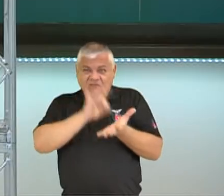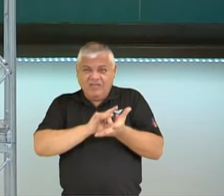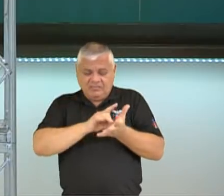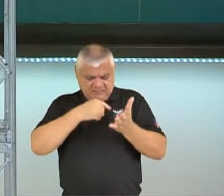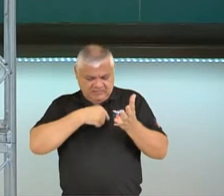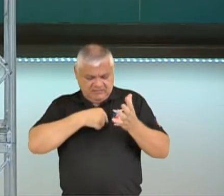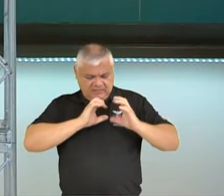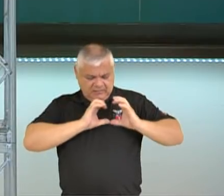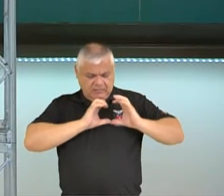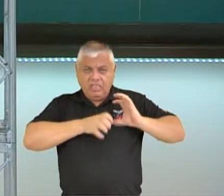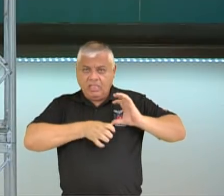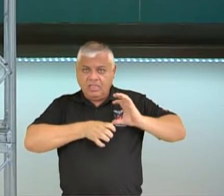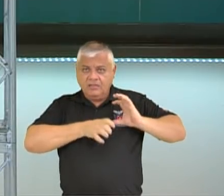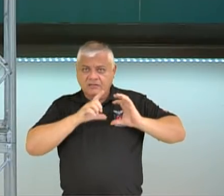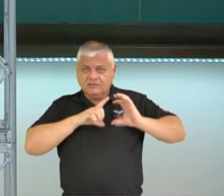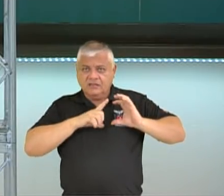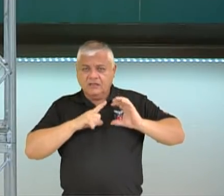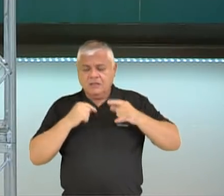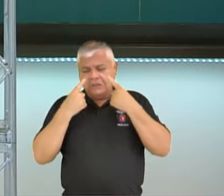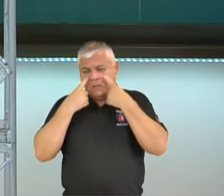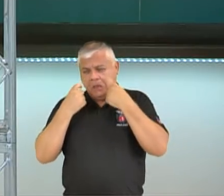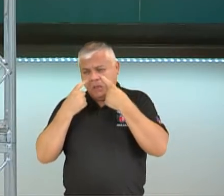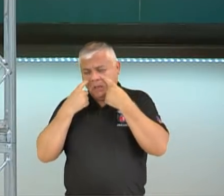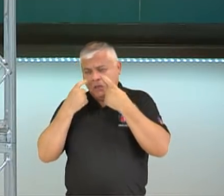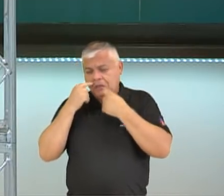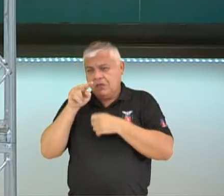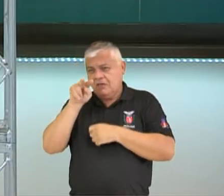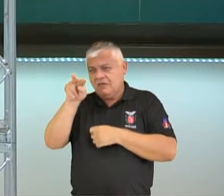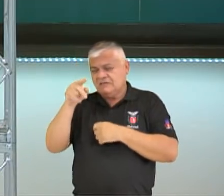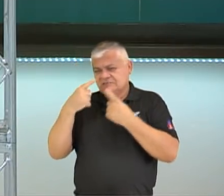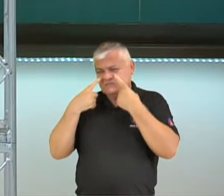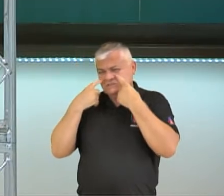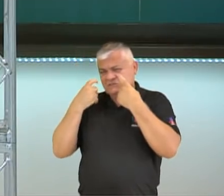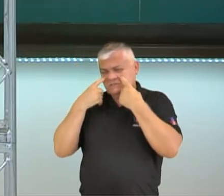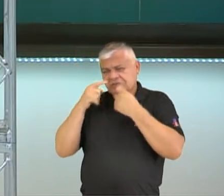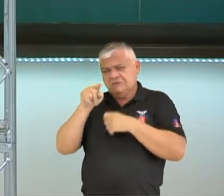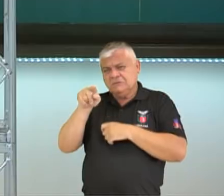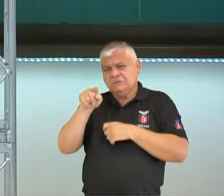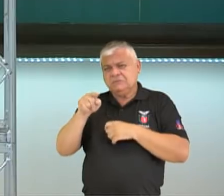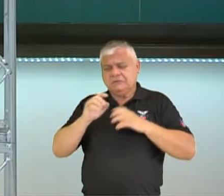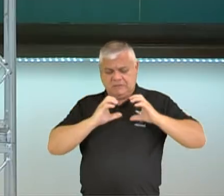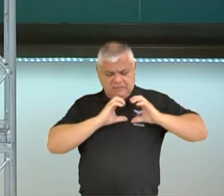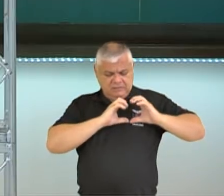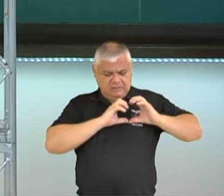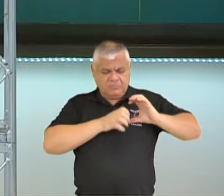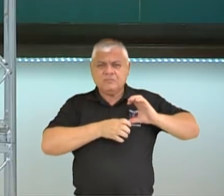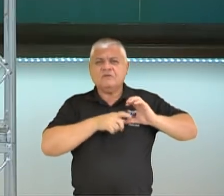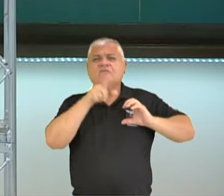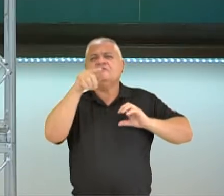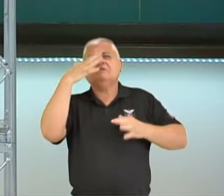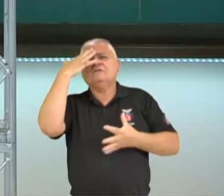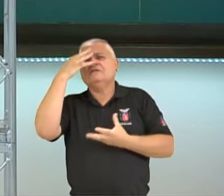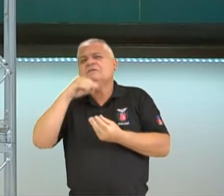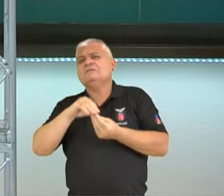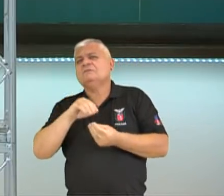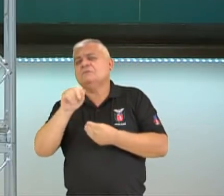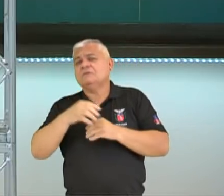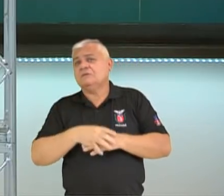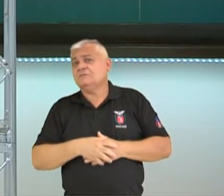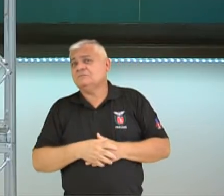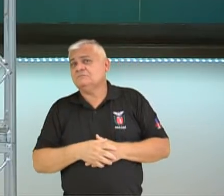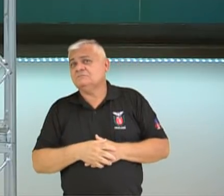é que você vai entender você me ver chorando e eu digo que o meu coração está partido O que que você entendeu E ai